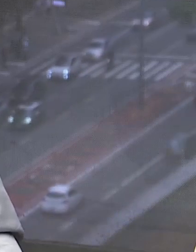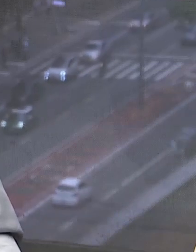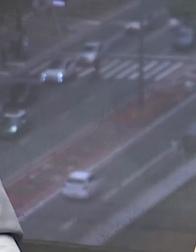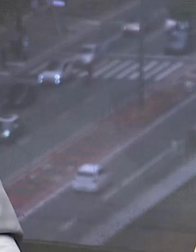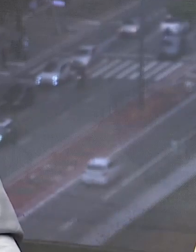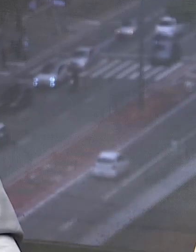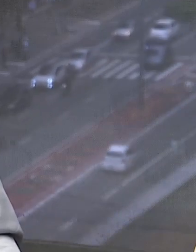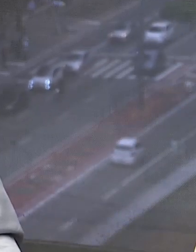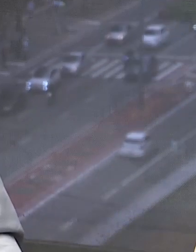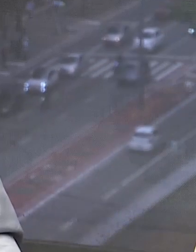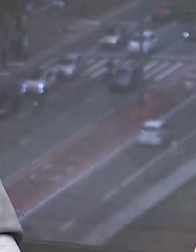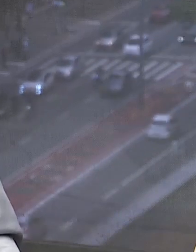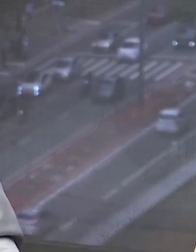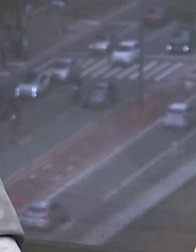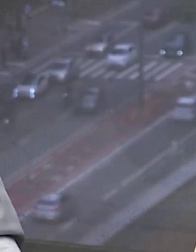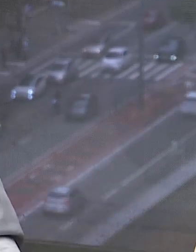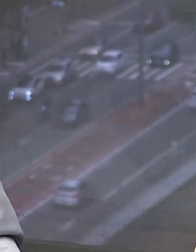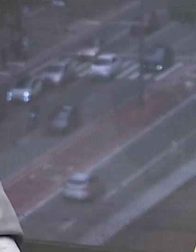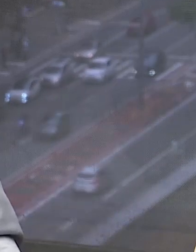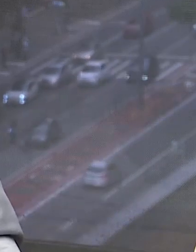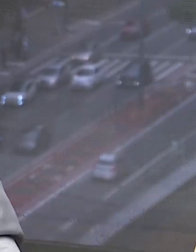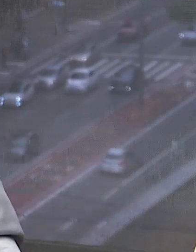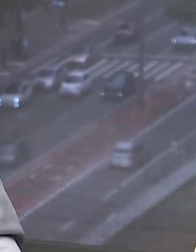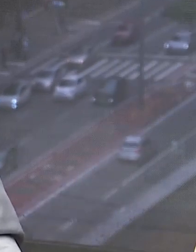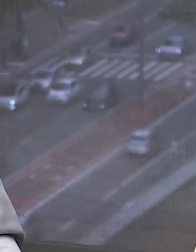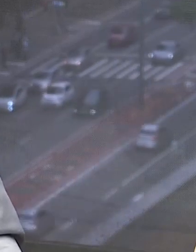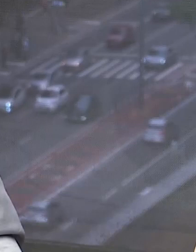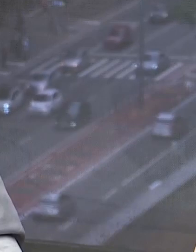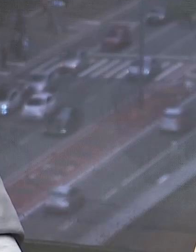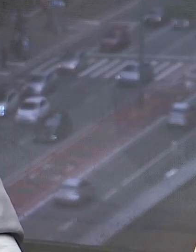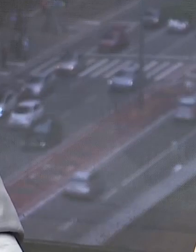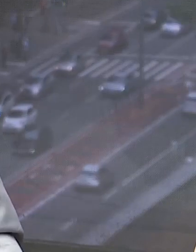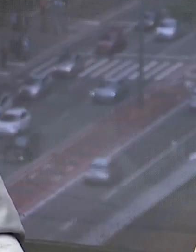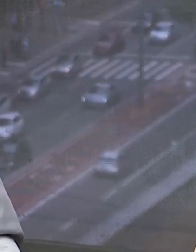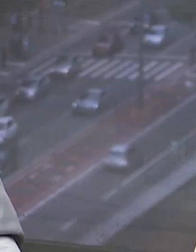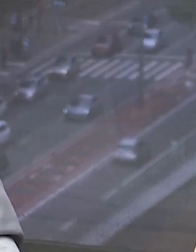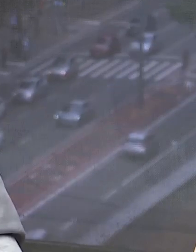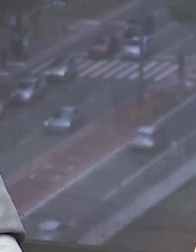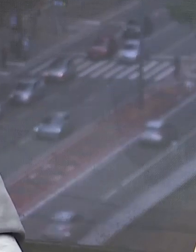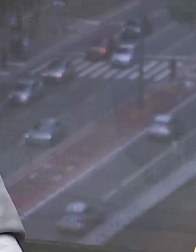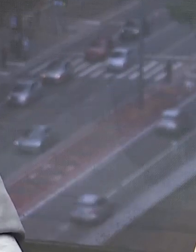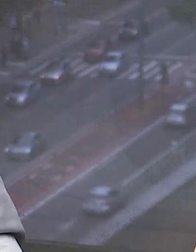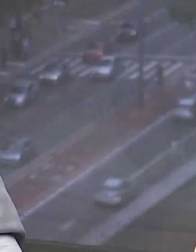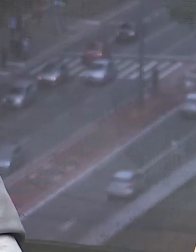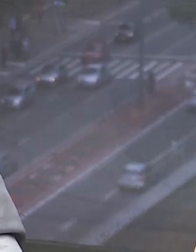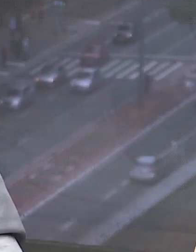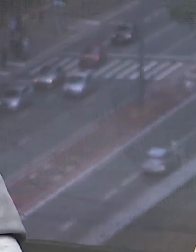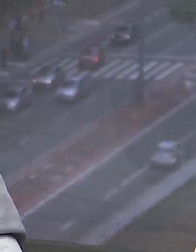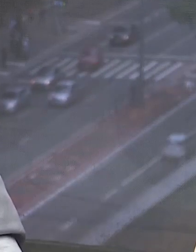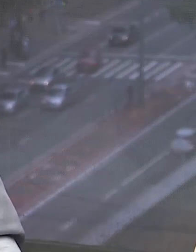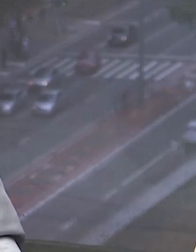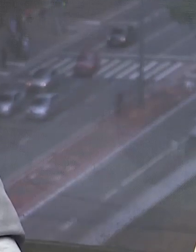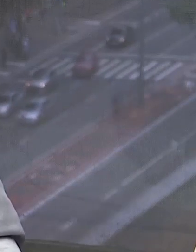no Salão Nobre do Palácio do Planalto, em Brasília, e contou com a participação de representantes de movimentos populares. Confira na reportagem de